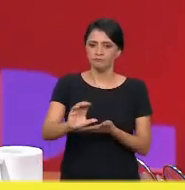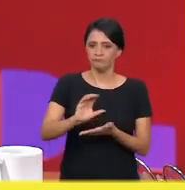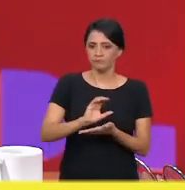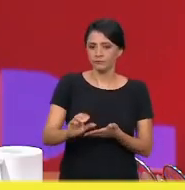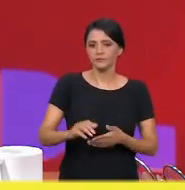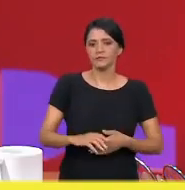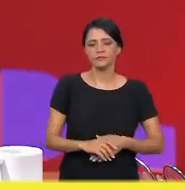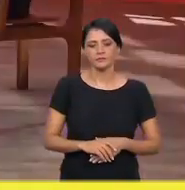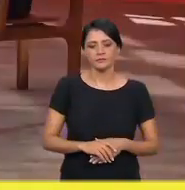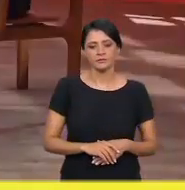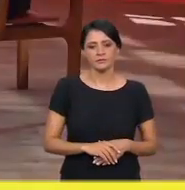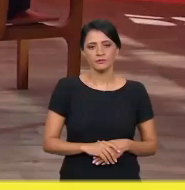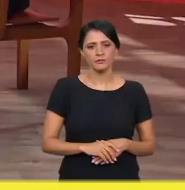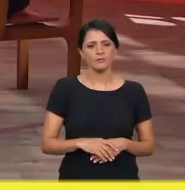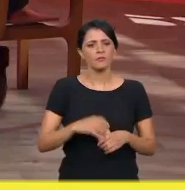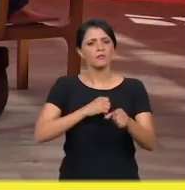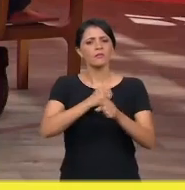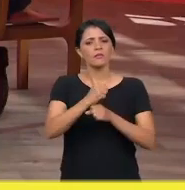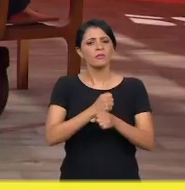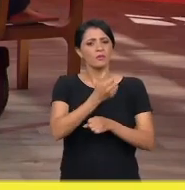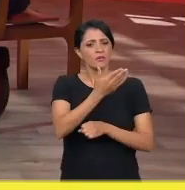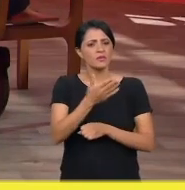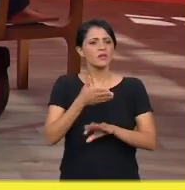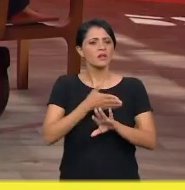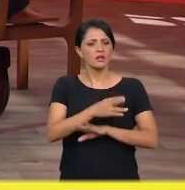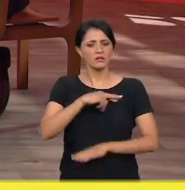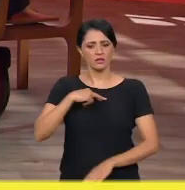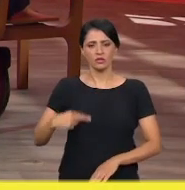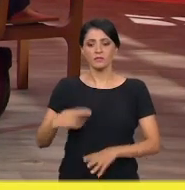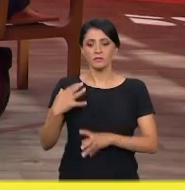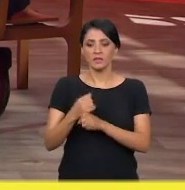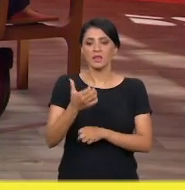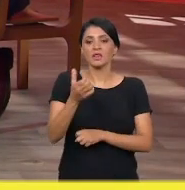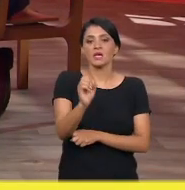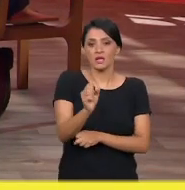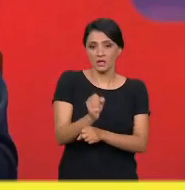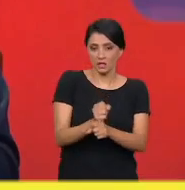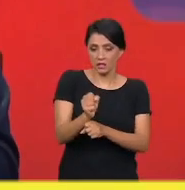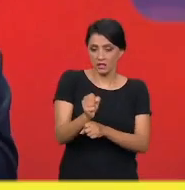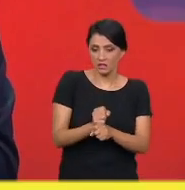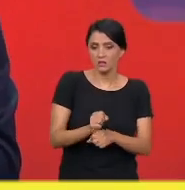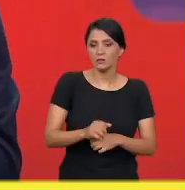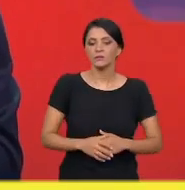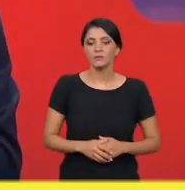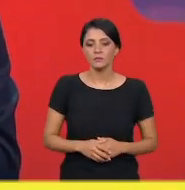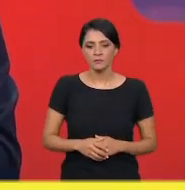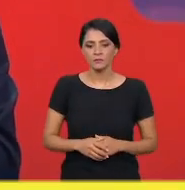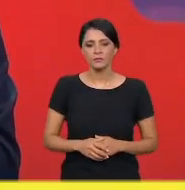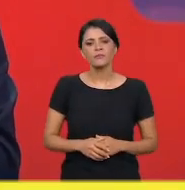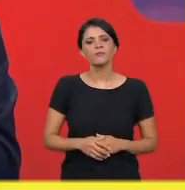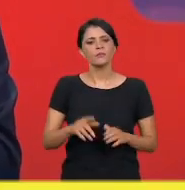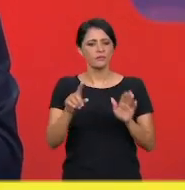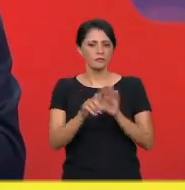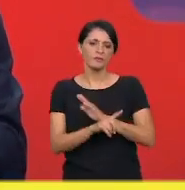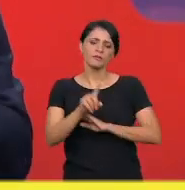financiamentos. Há quantos anos você está na China? 10 anos. 10 anos. Ainda é uma